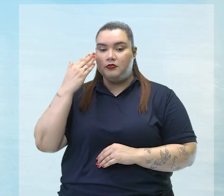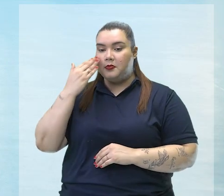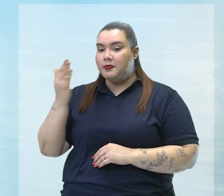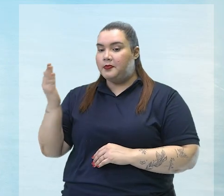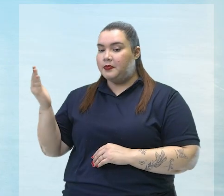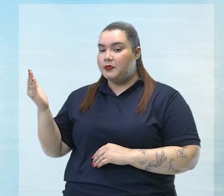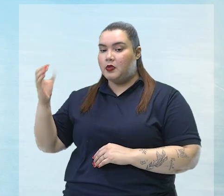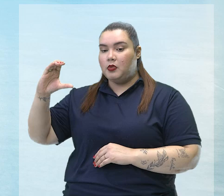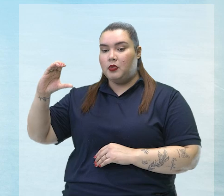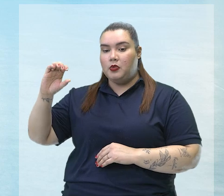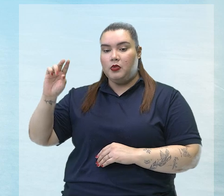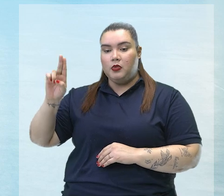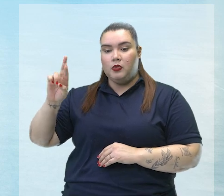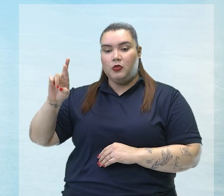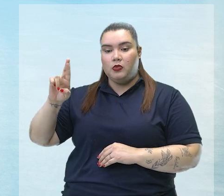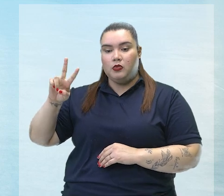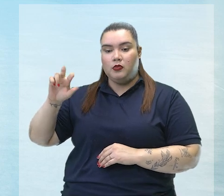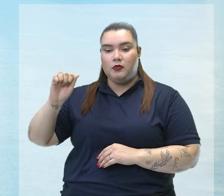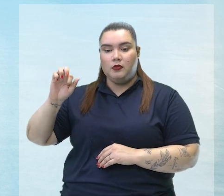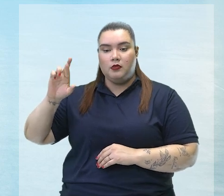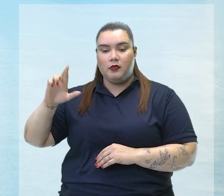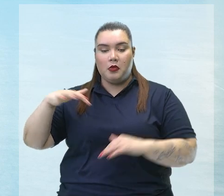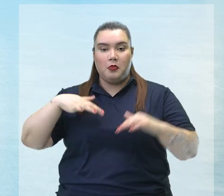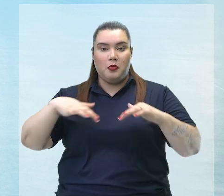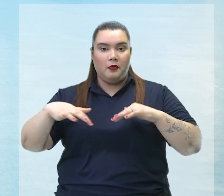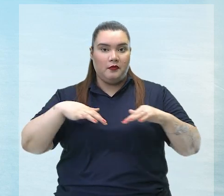Bend, curvar.